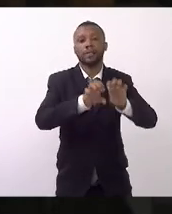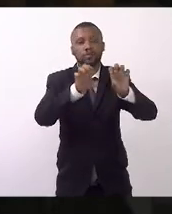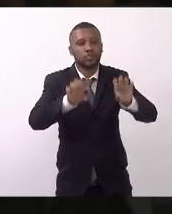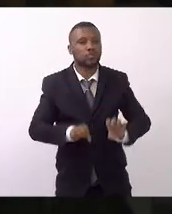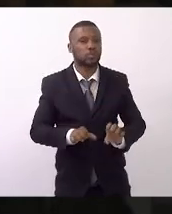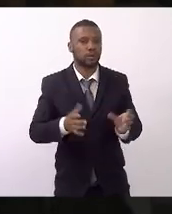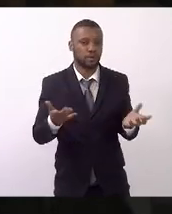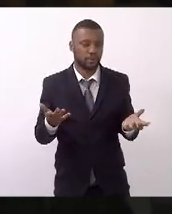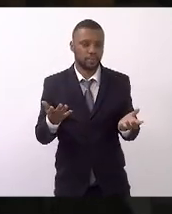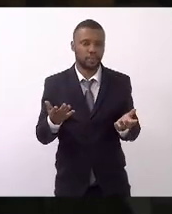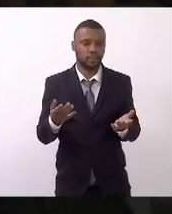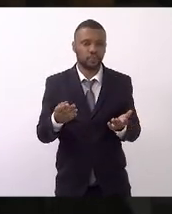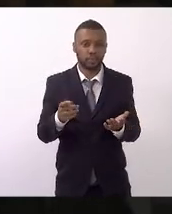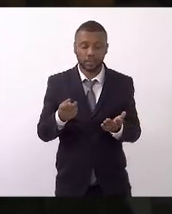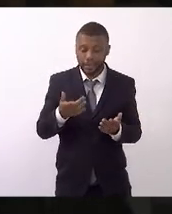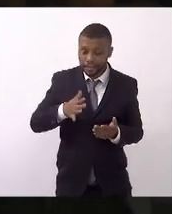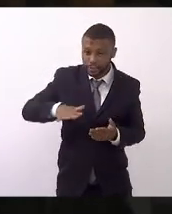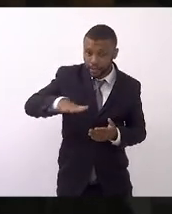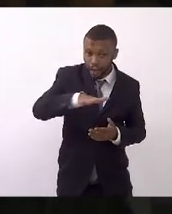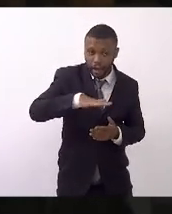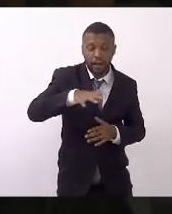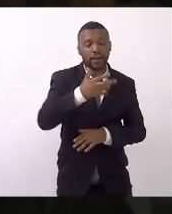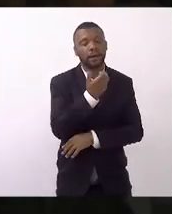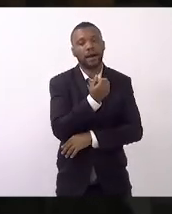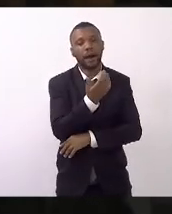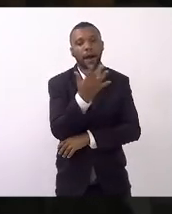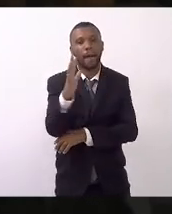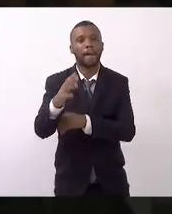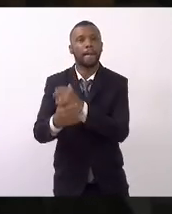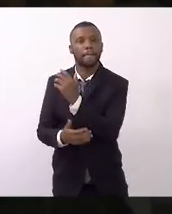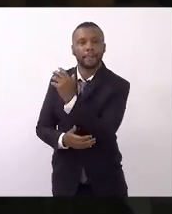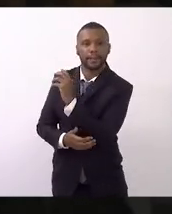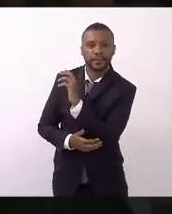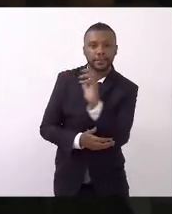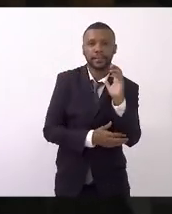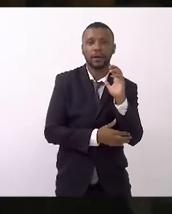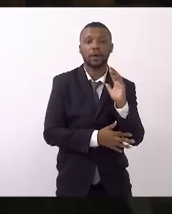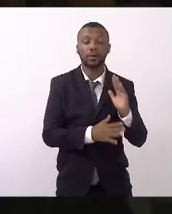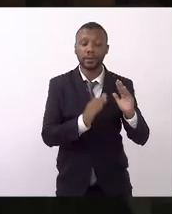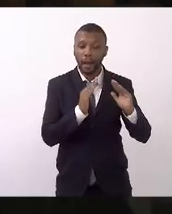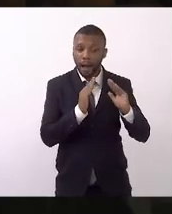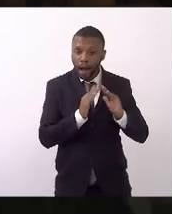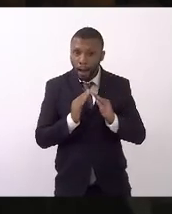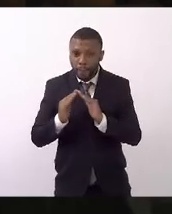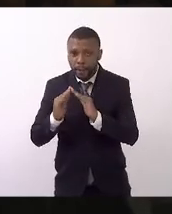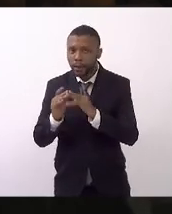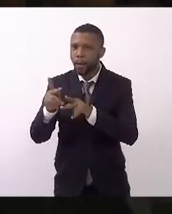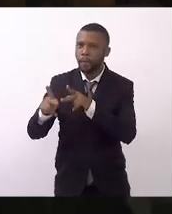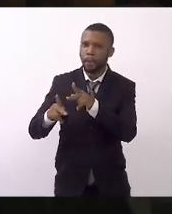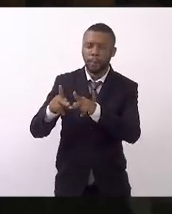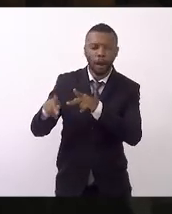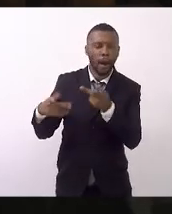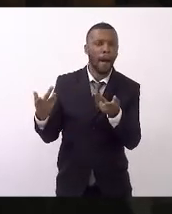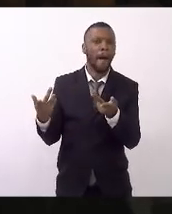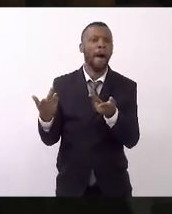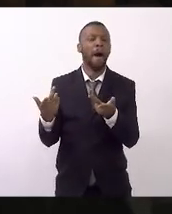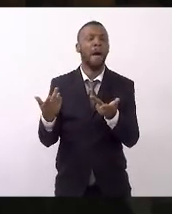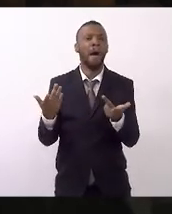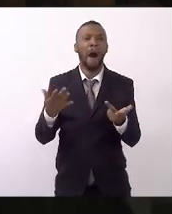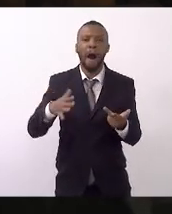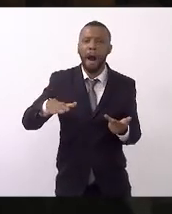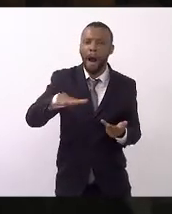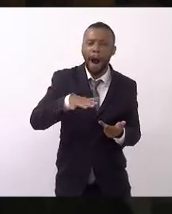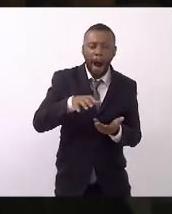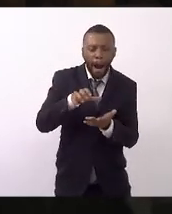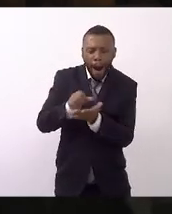Investimentos estruturantes na área ambiental, na área da habitação popular, na base da área do